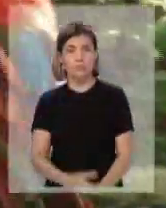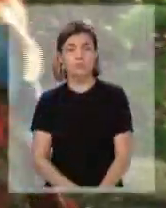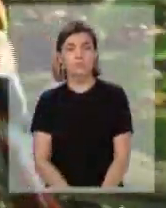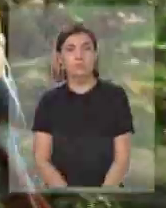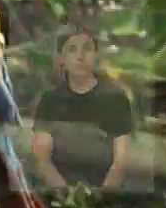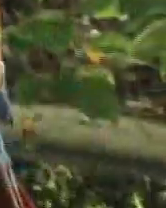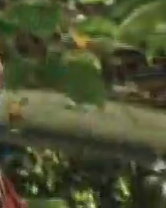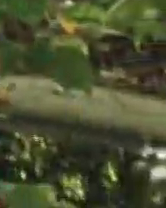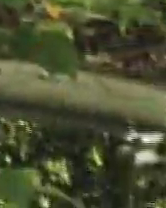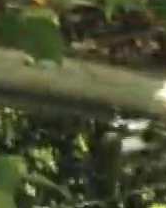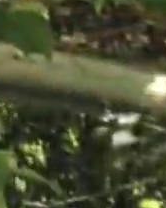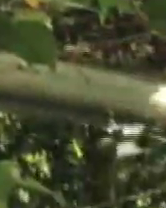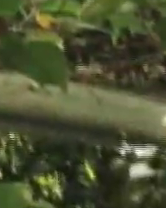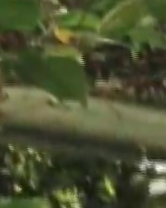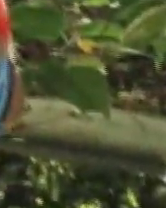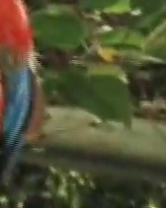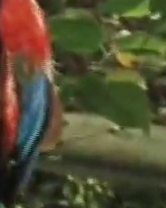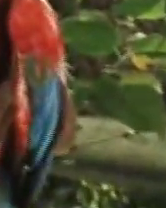colorido,